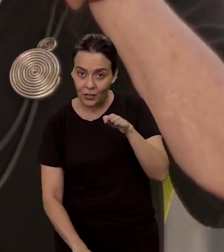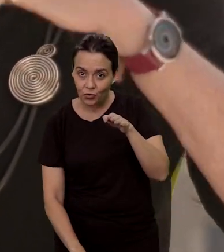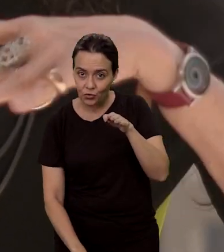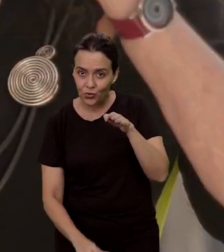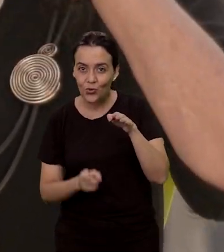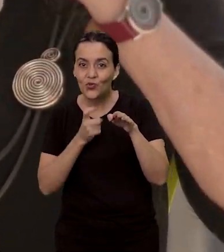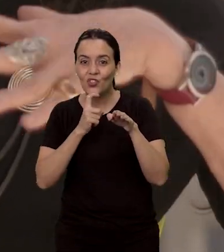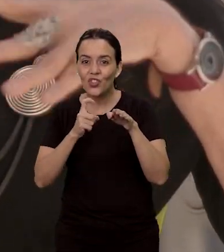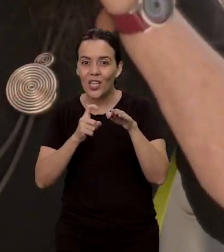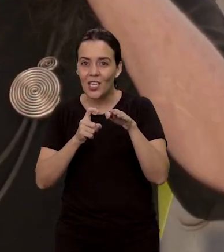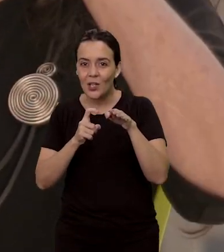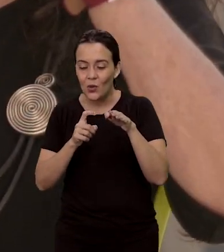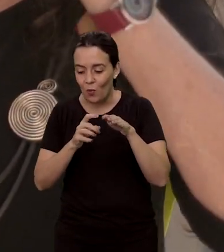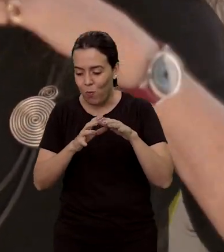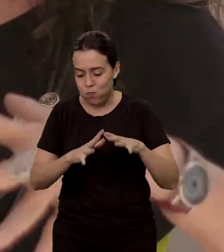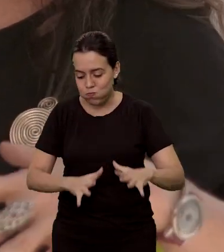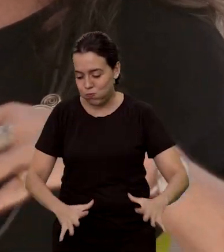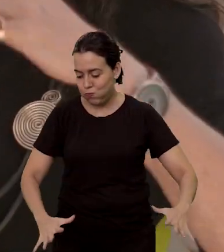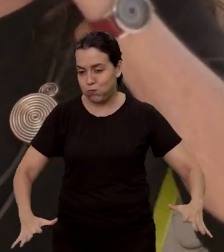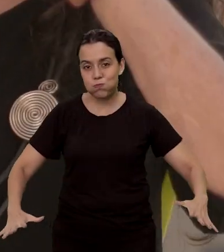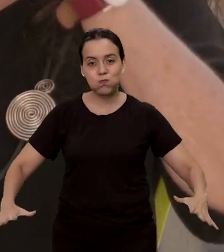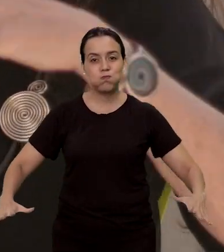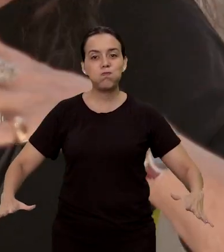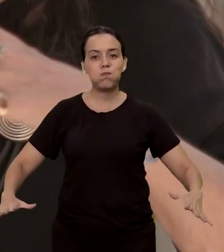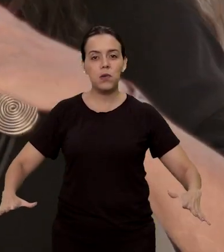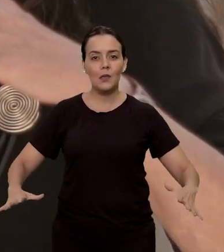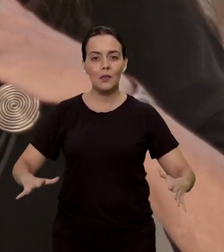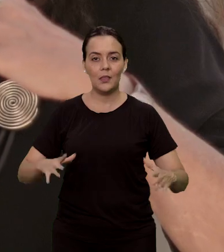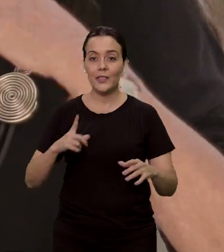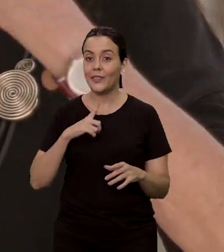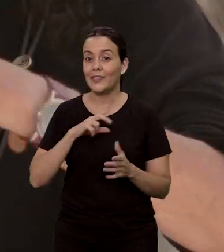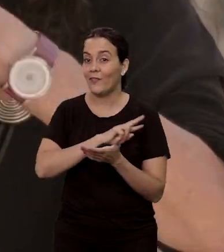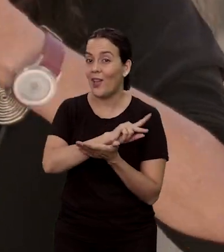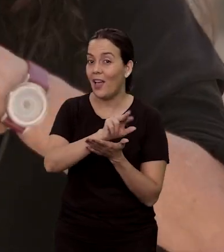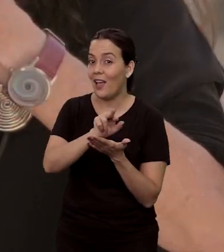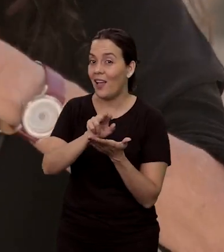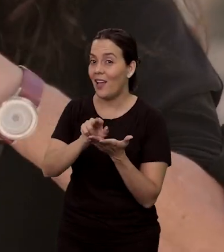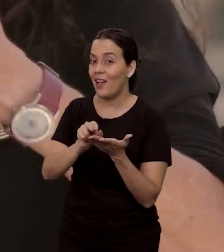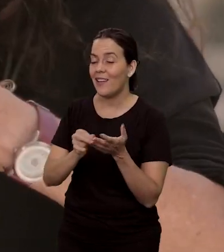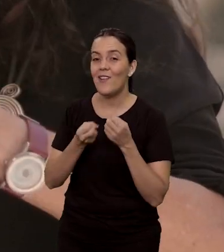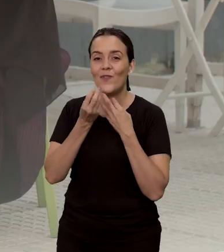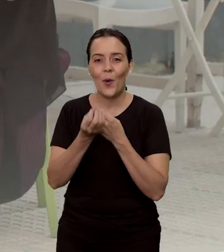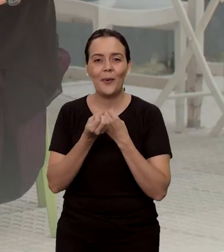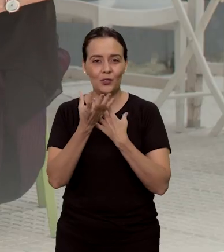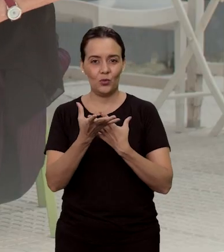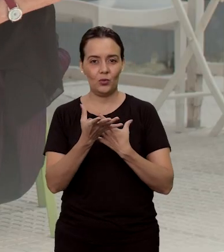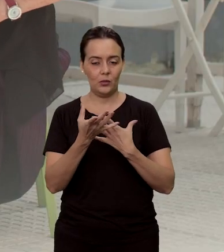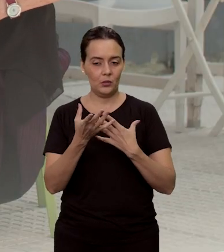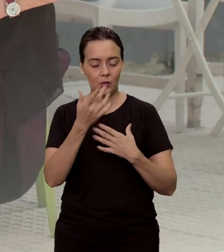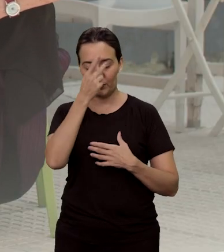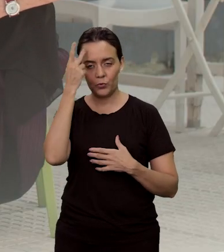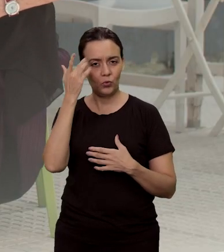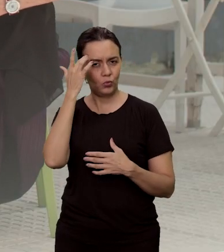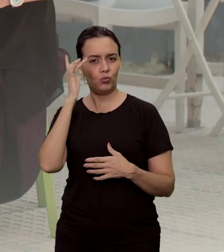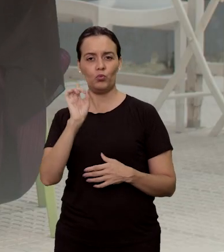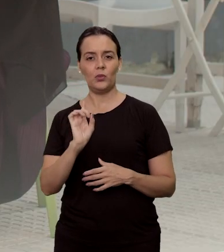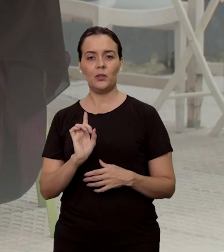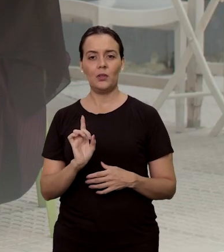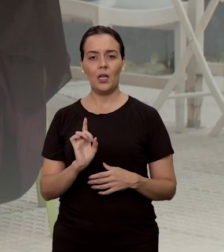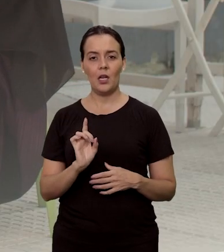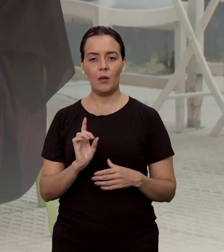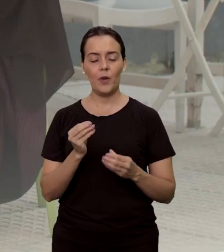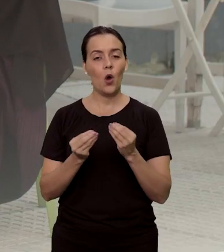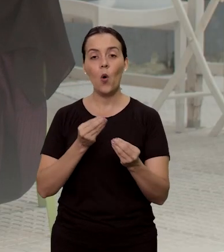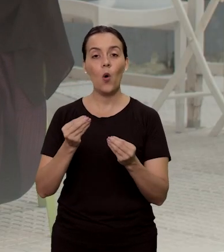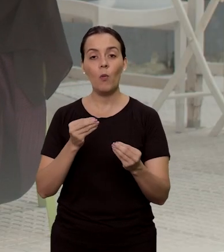riqueza dos talentos, do conhecimento, dos excedentes, de tudo isso que ainda precisa circular. A preocupação em criar métricas objetivas